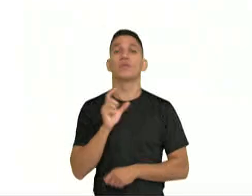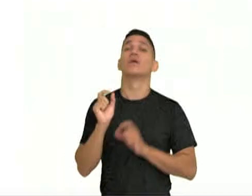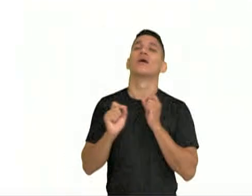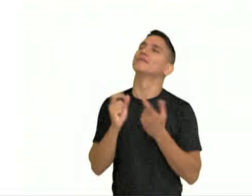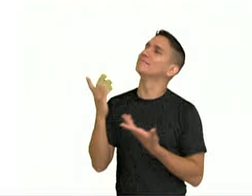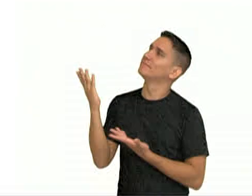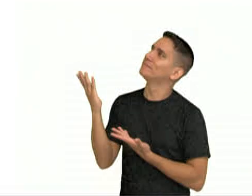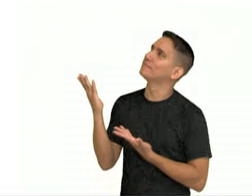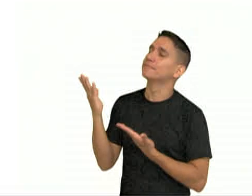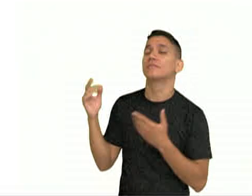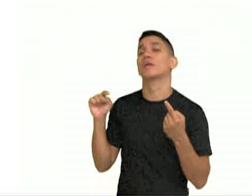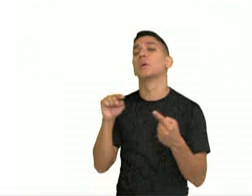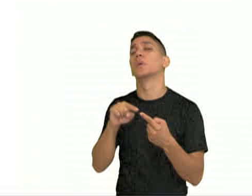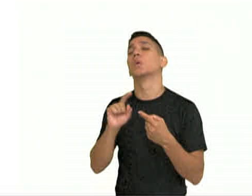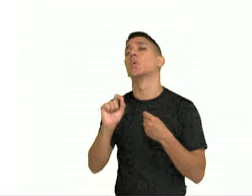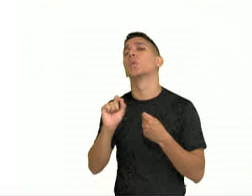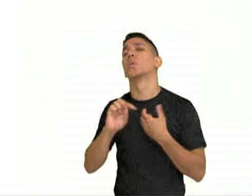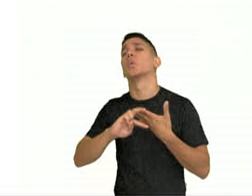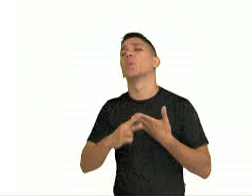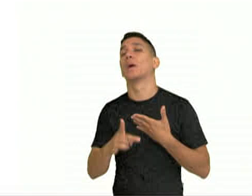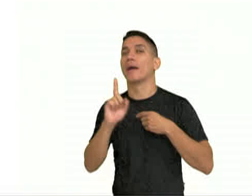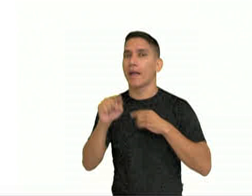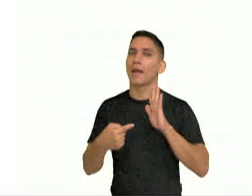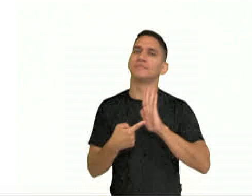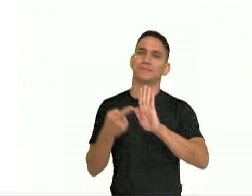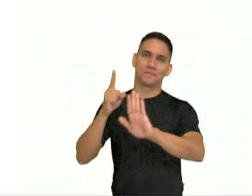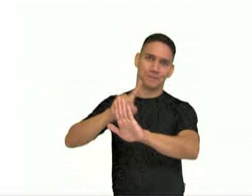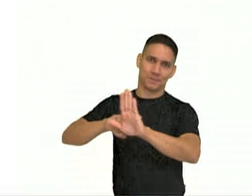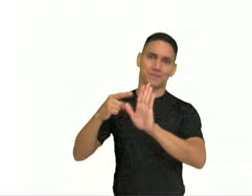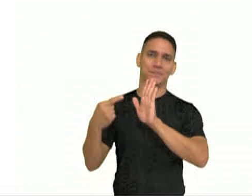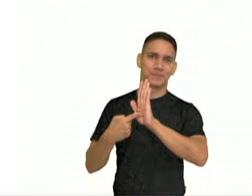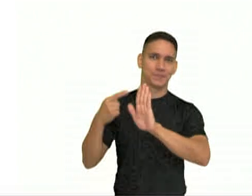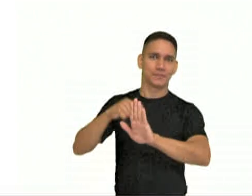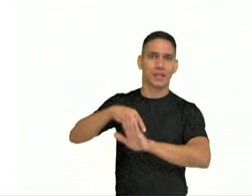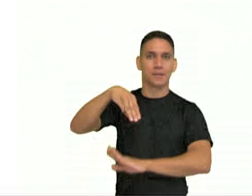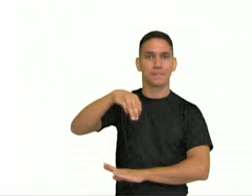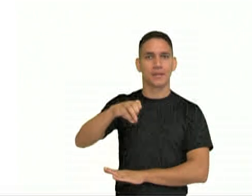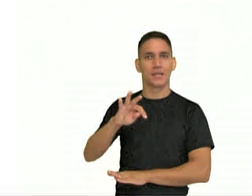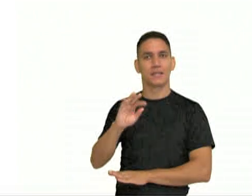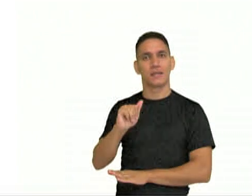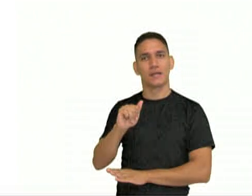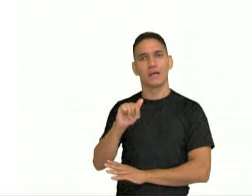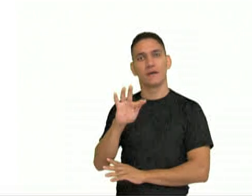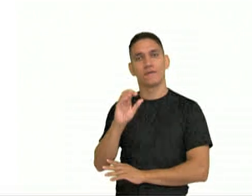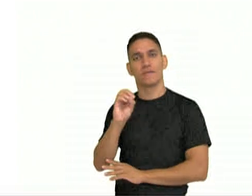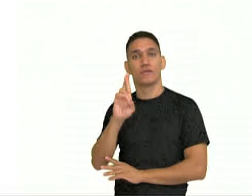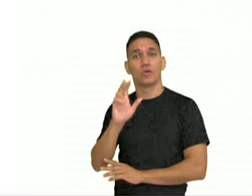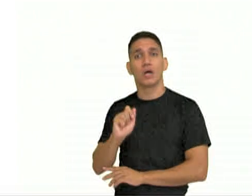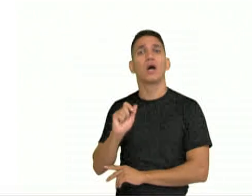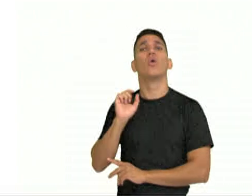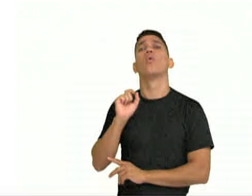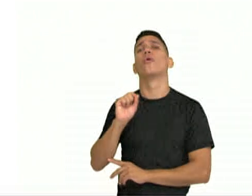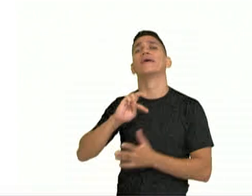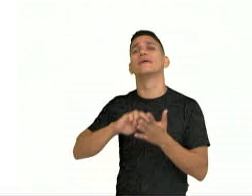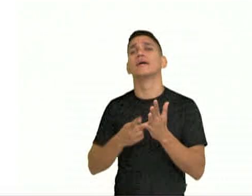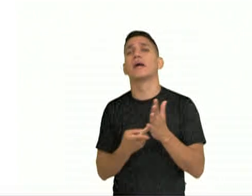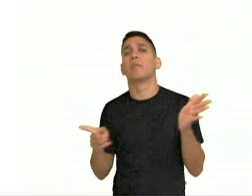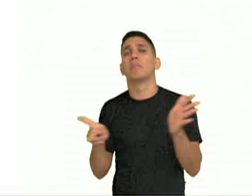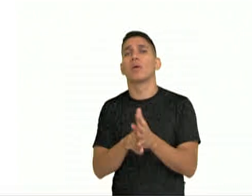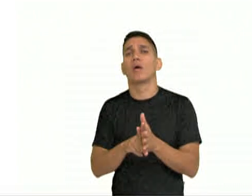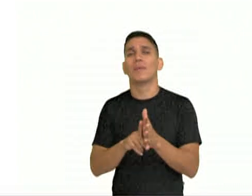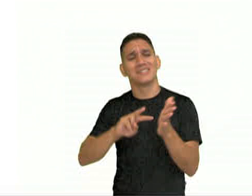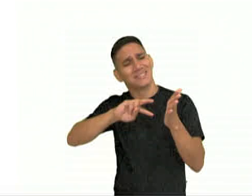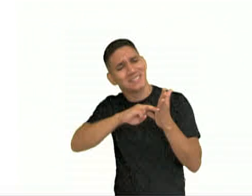Ah, muito bem, é uma metáfora, isso mesmo. Uma comparação subentendida por aproximação de